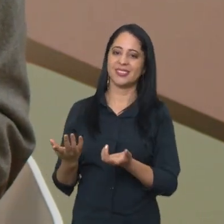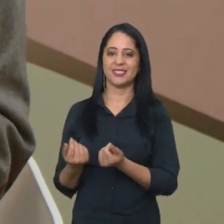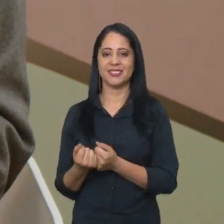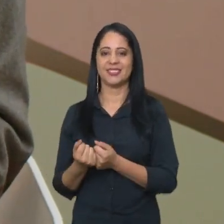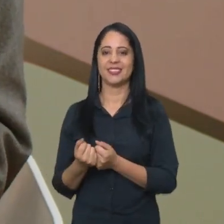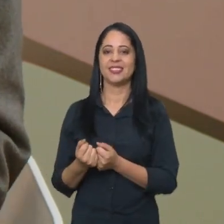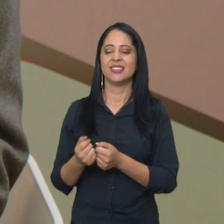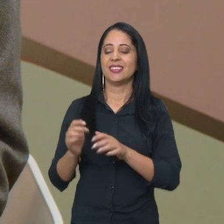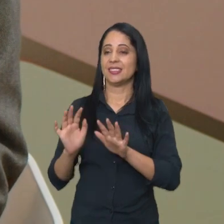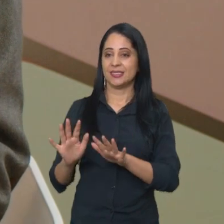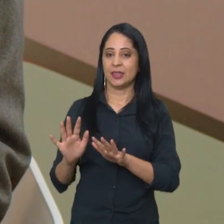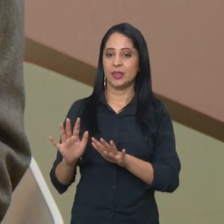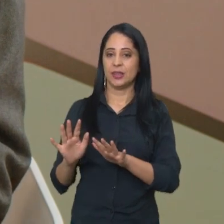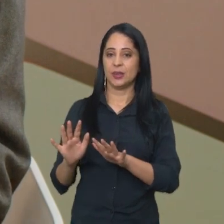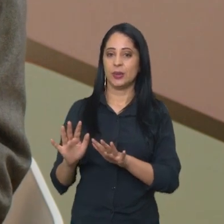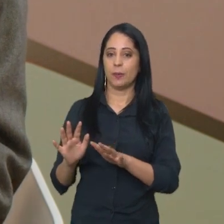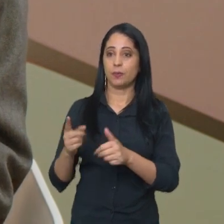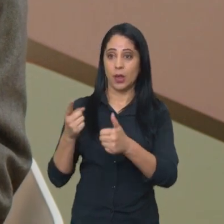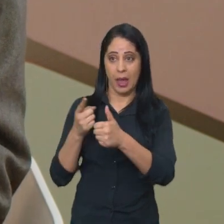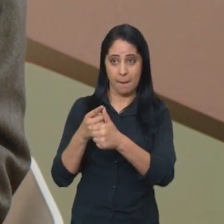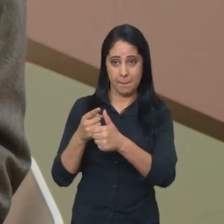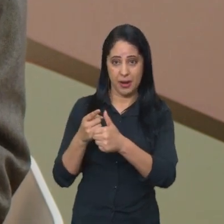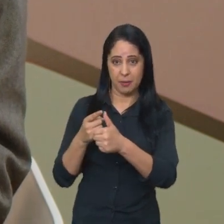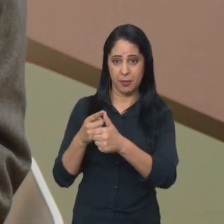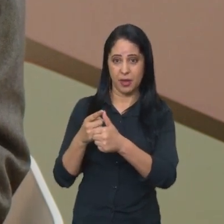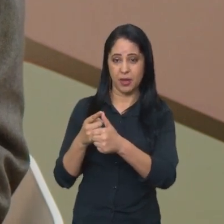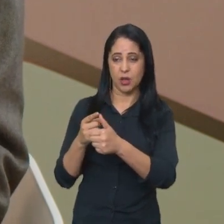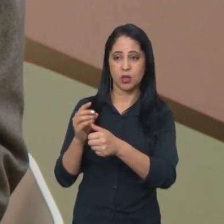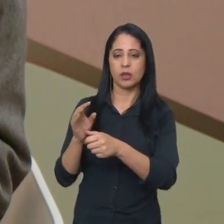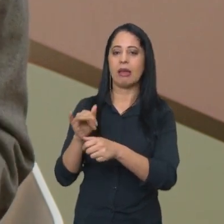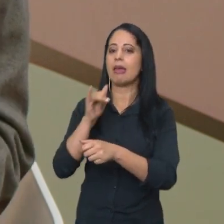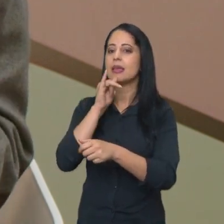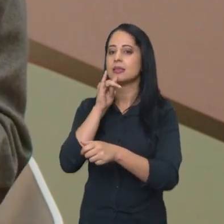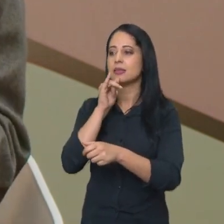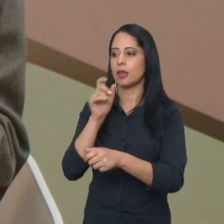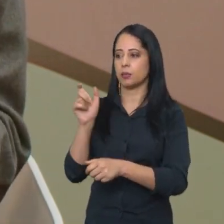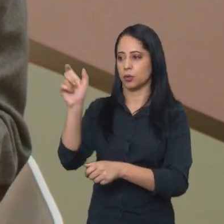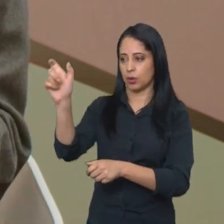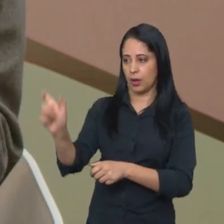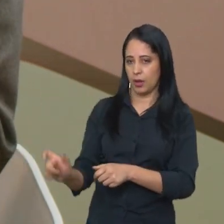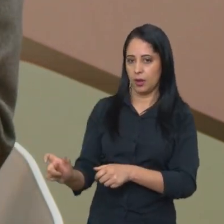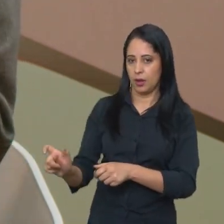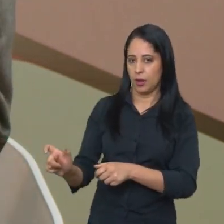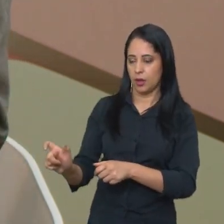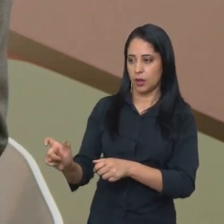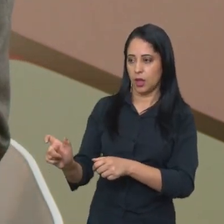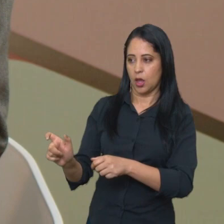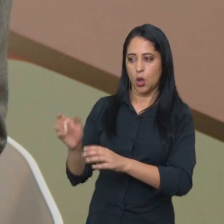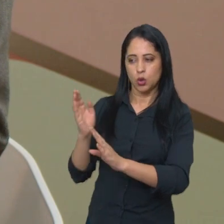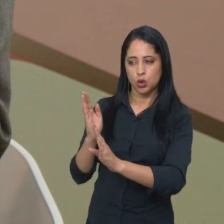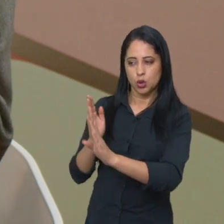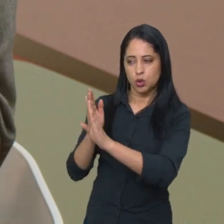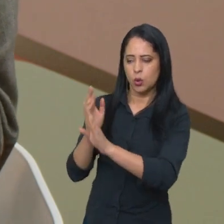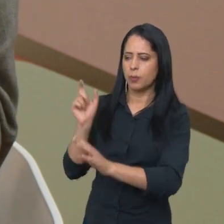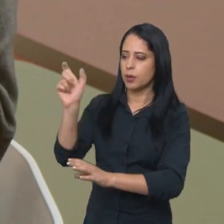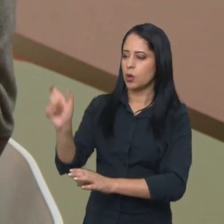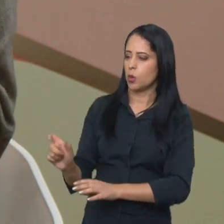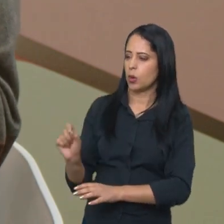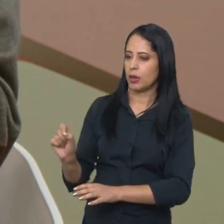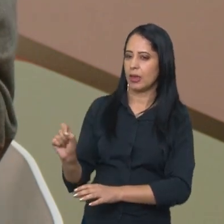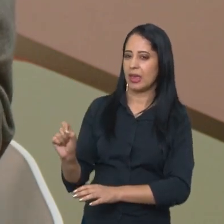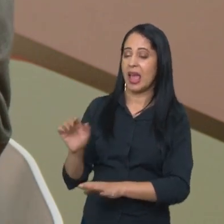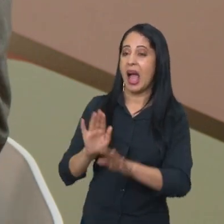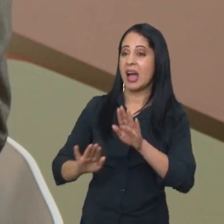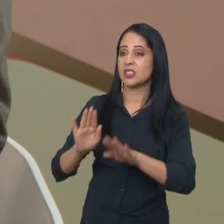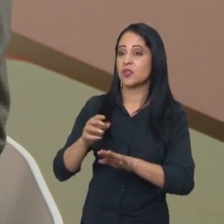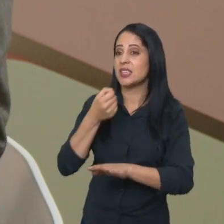coisa gozada, né? Mas que a gente, para cuidar do quadro demencial, primeiro eu tenho que identificar se não tem algum veneno que eu estou dando para o paciente. Porque às vezes eu